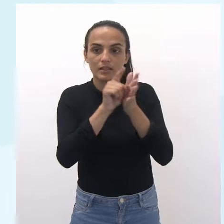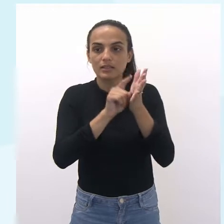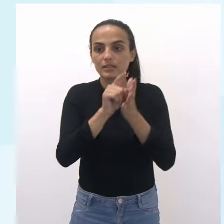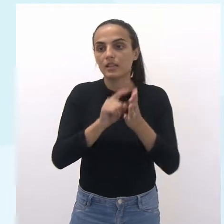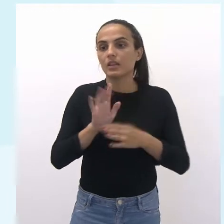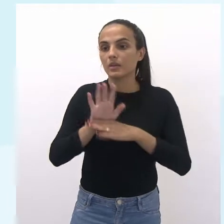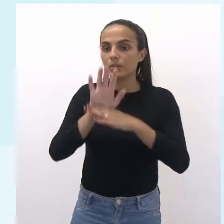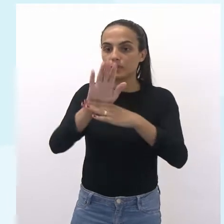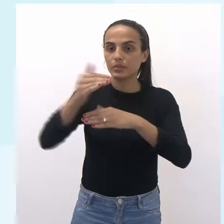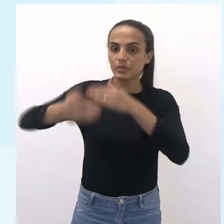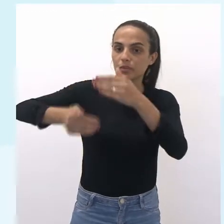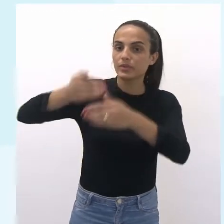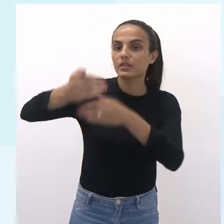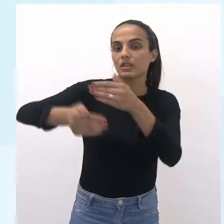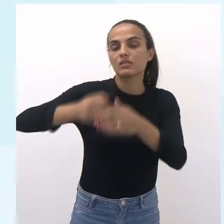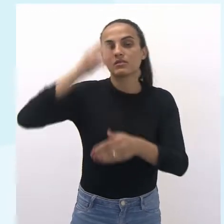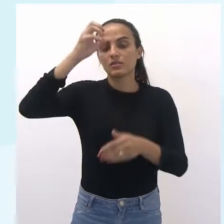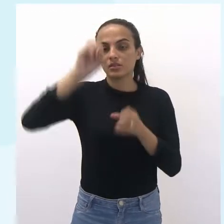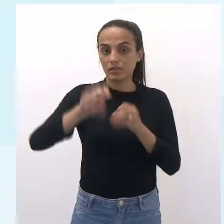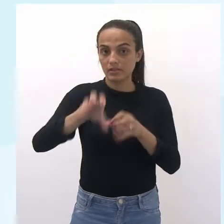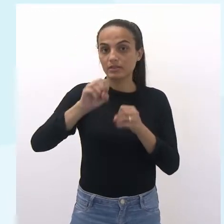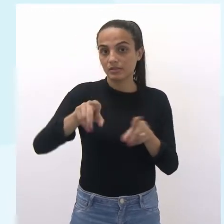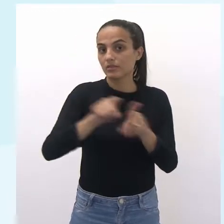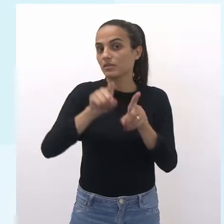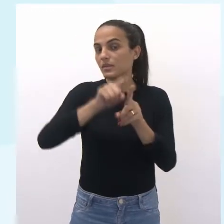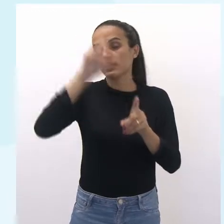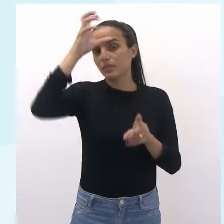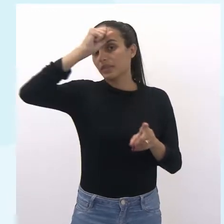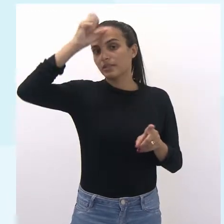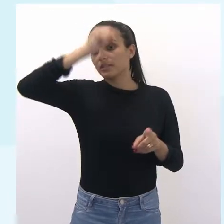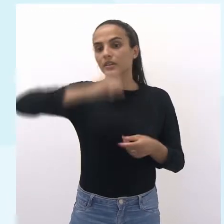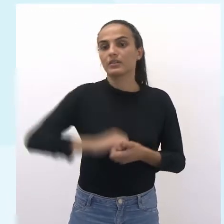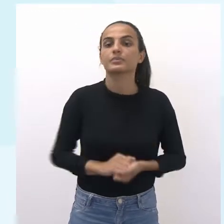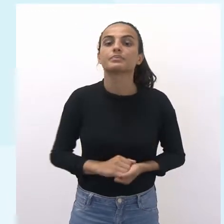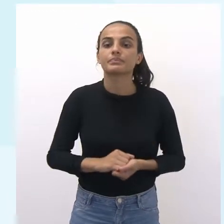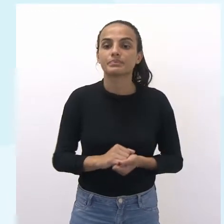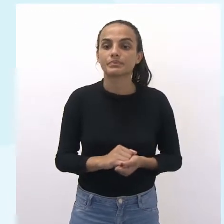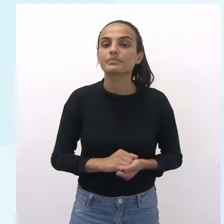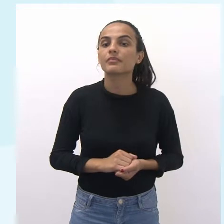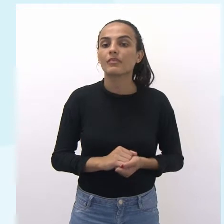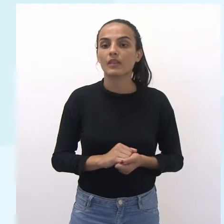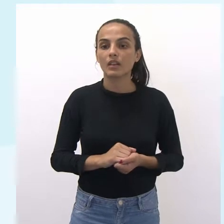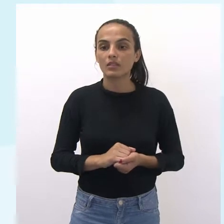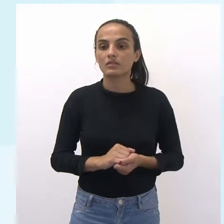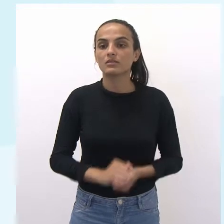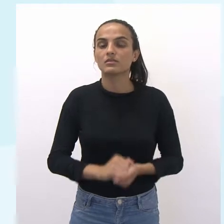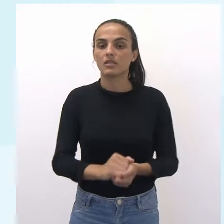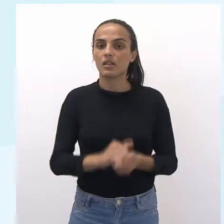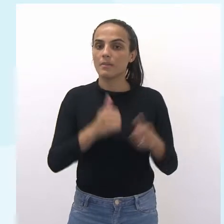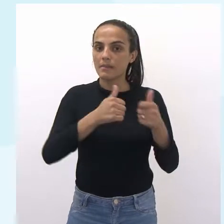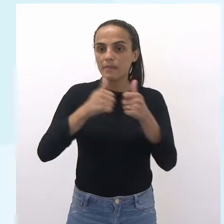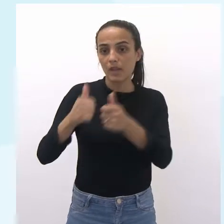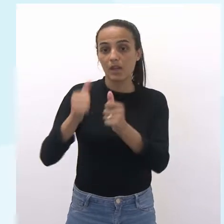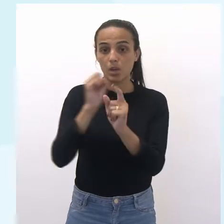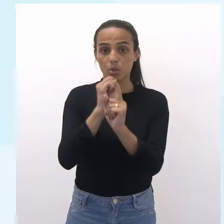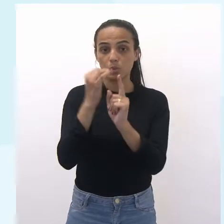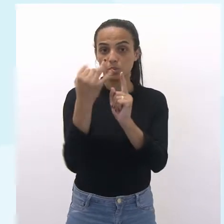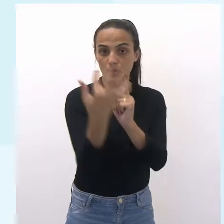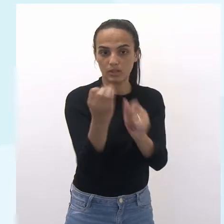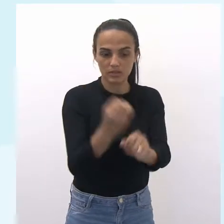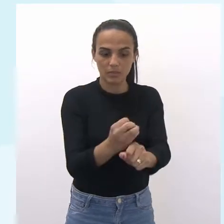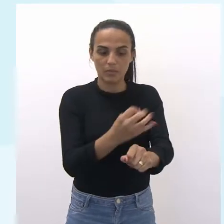o processo de ensino e aprendizagem. Vamos falar também das competências socioemocionais, que